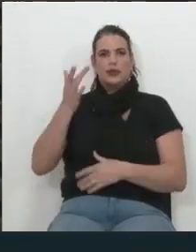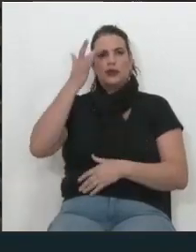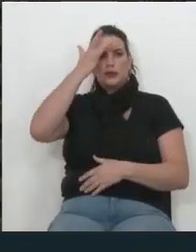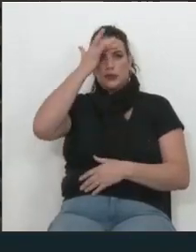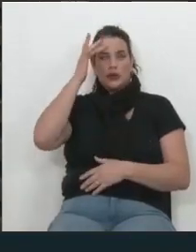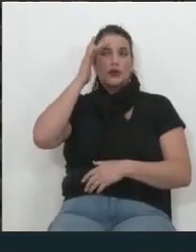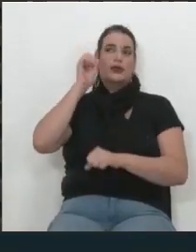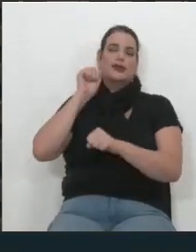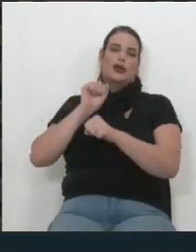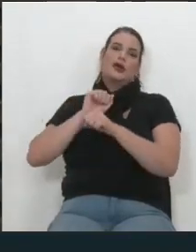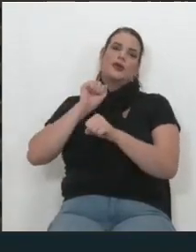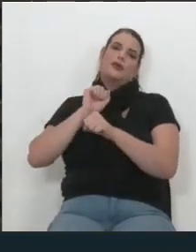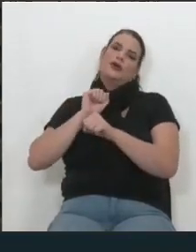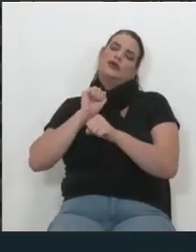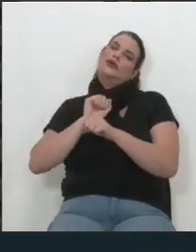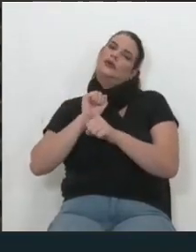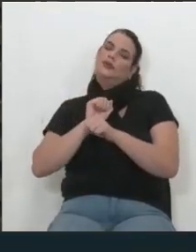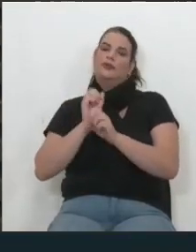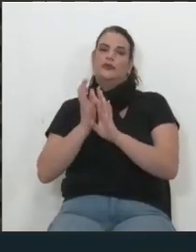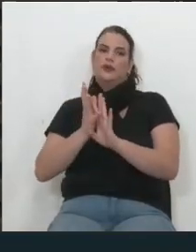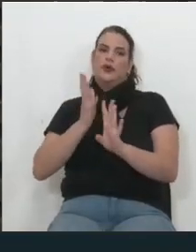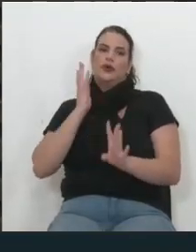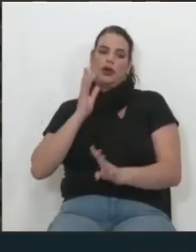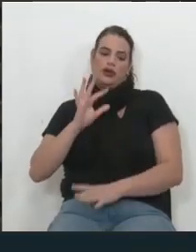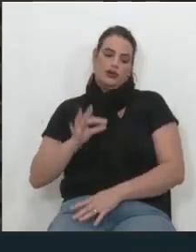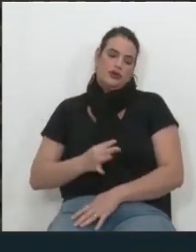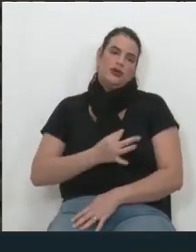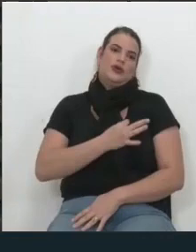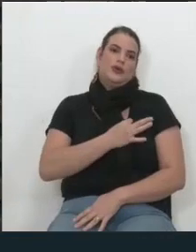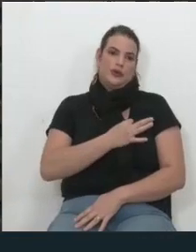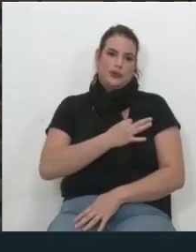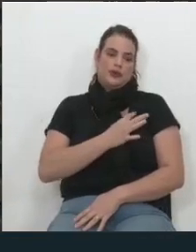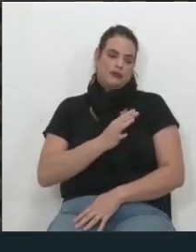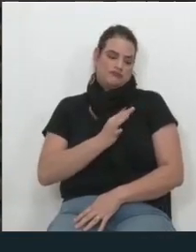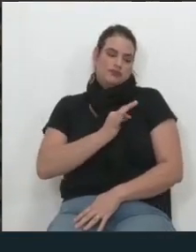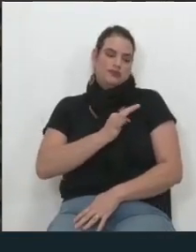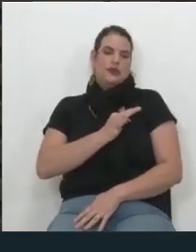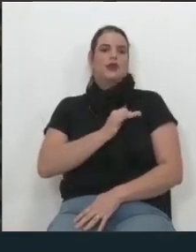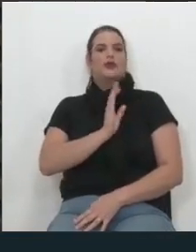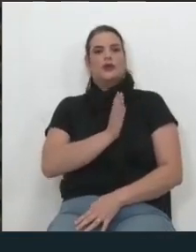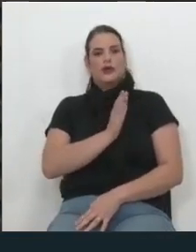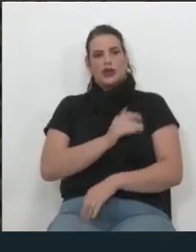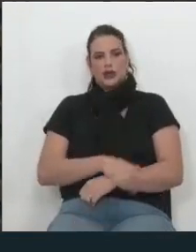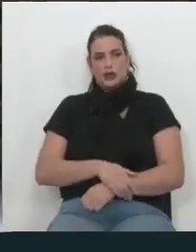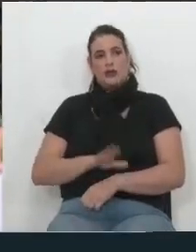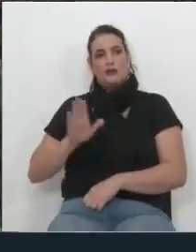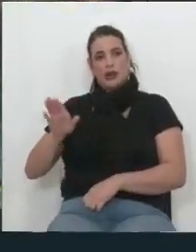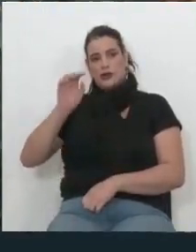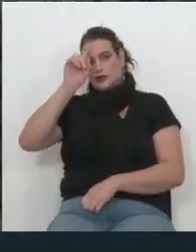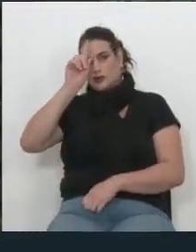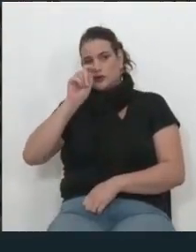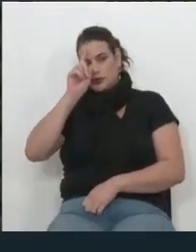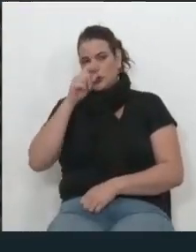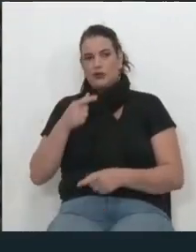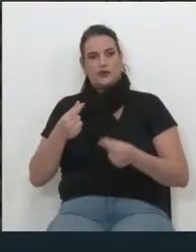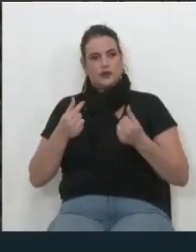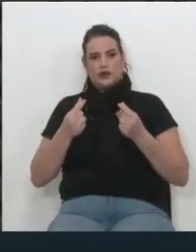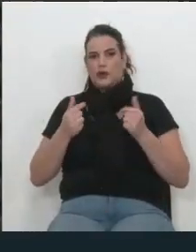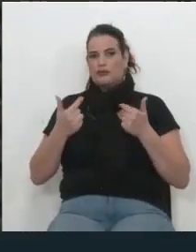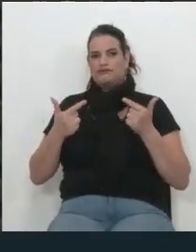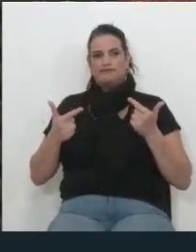a instalação de um marca-passo. E o hospital está sem recursos para colocar